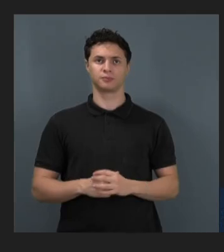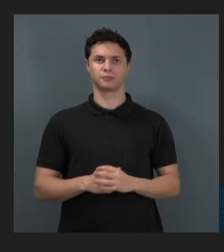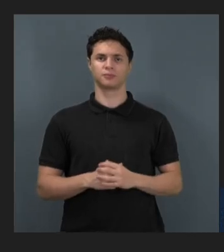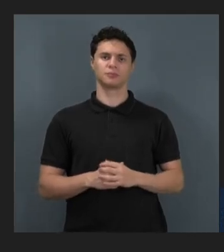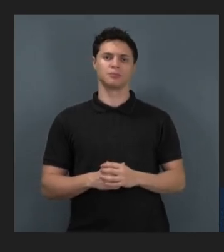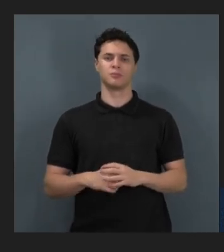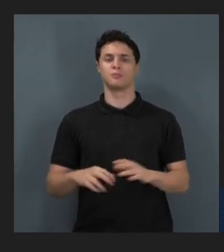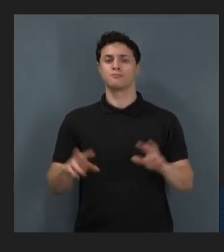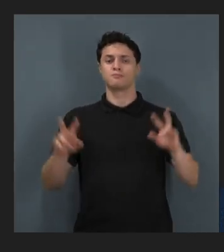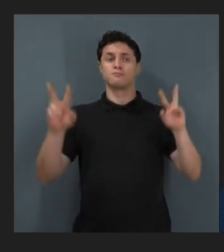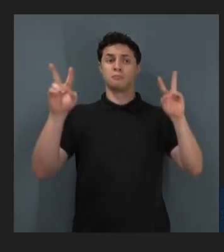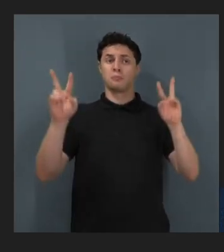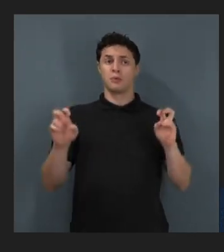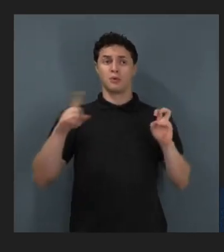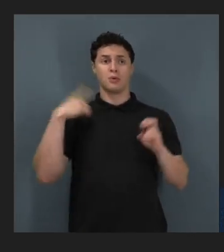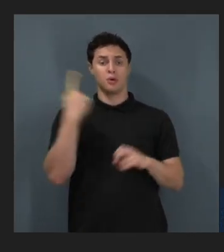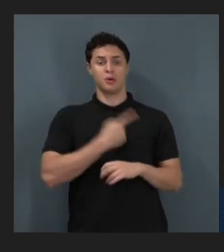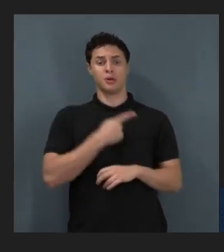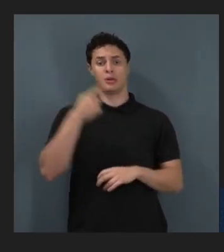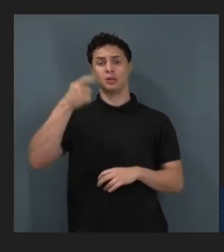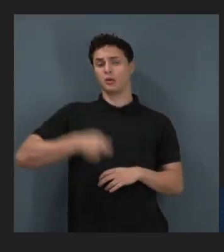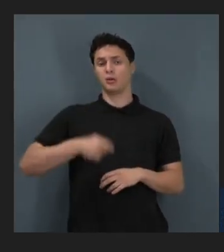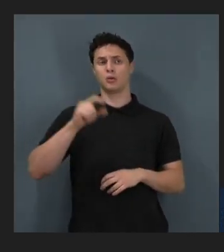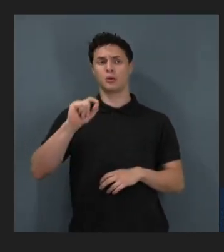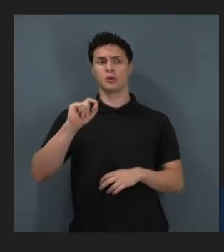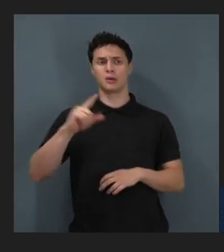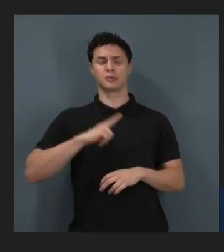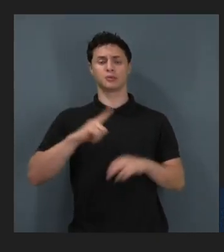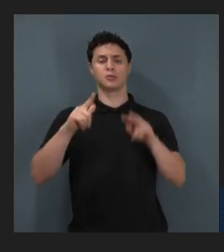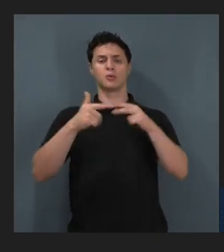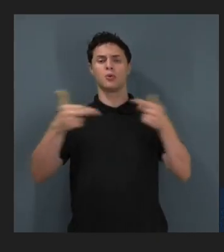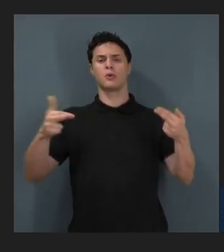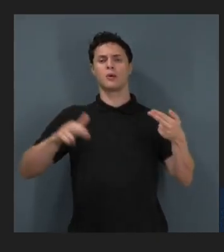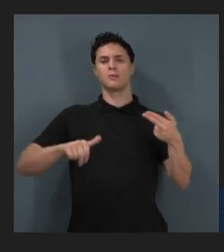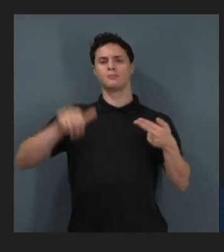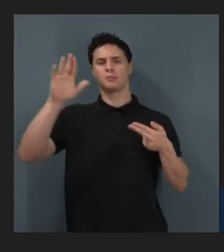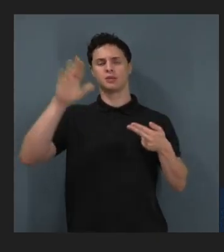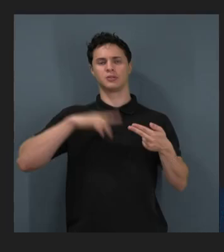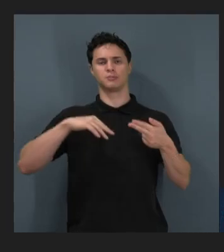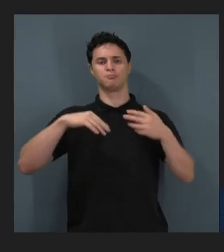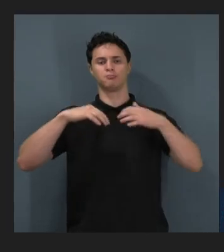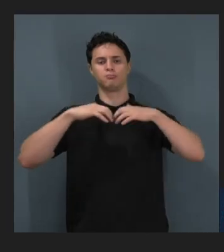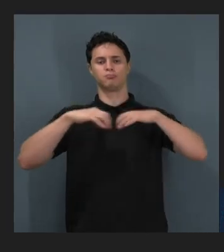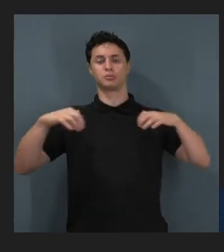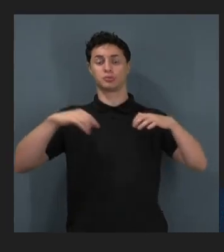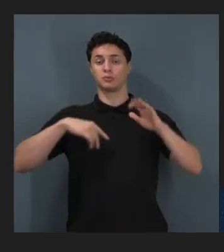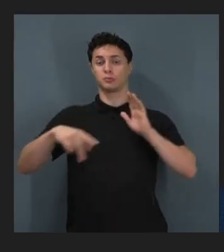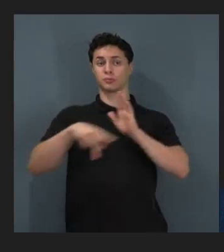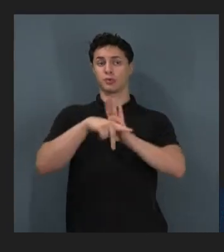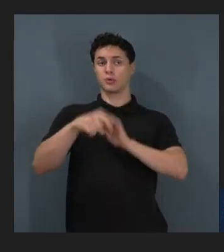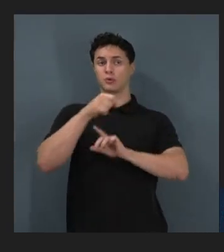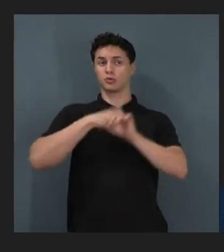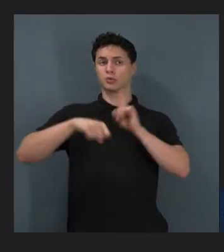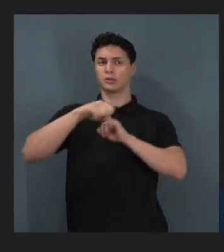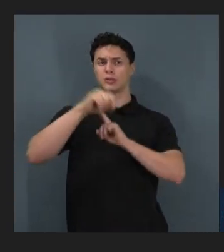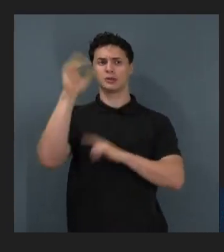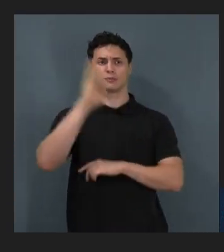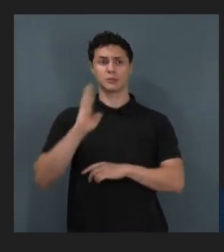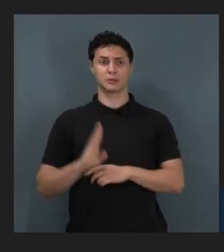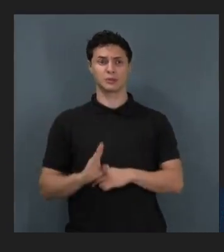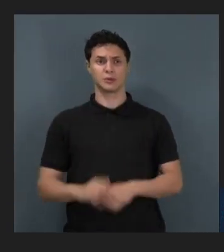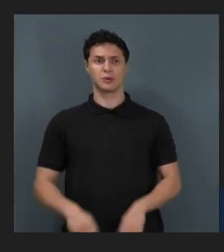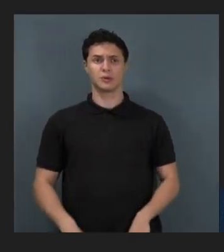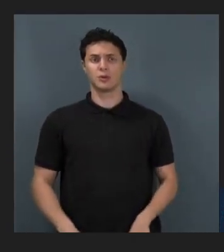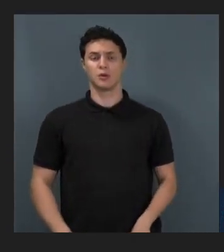Abro aspas, nós decidimos as questões mais divisivas da sociedade brasileira. Fecho